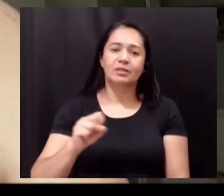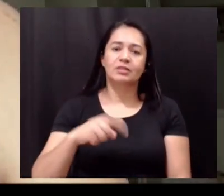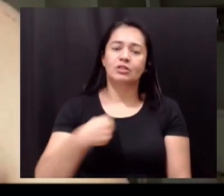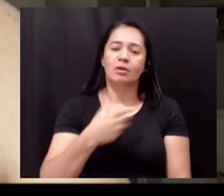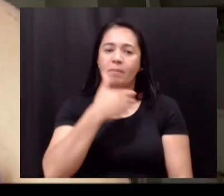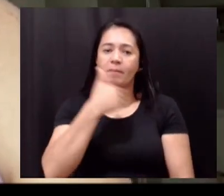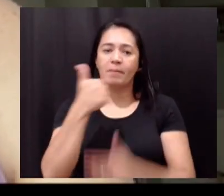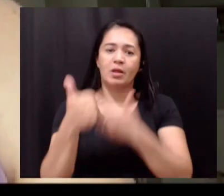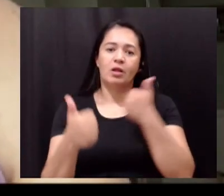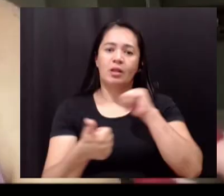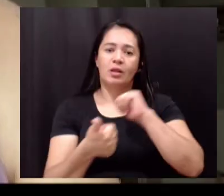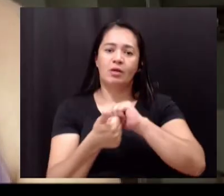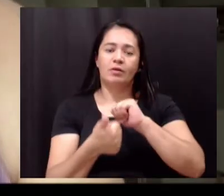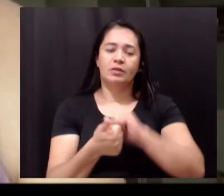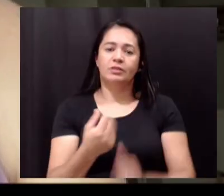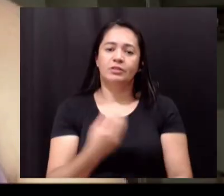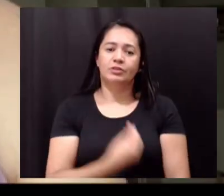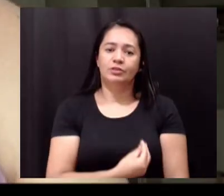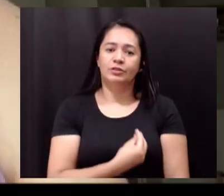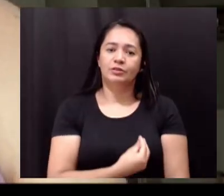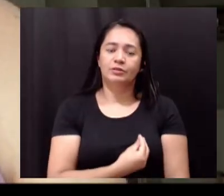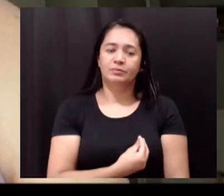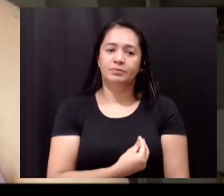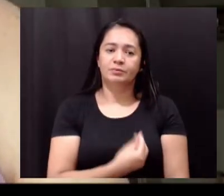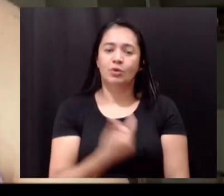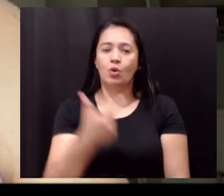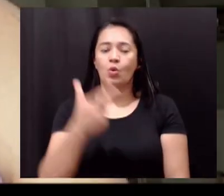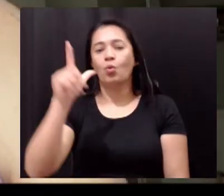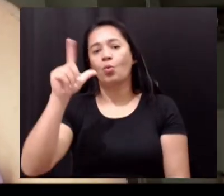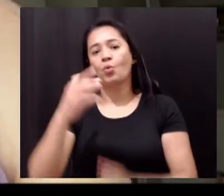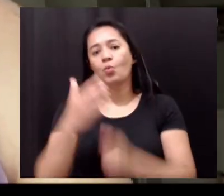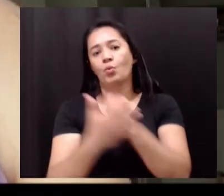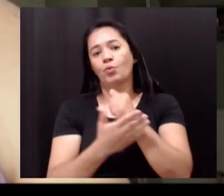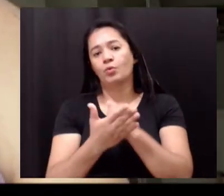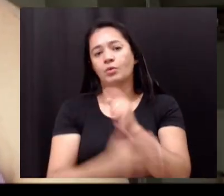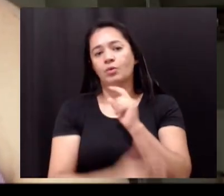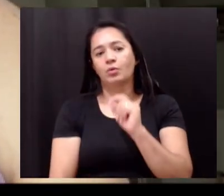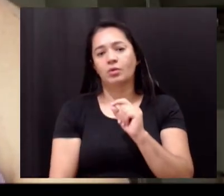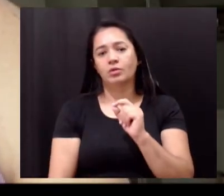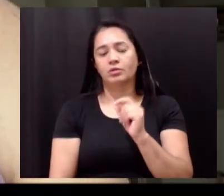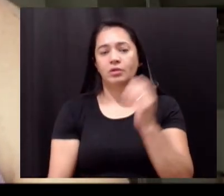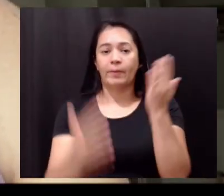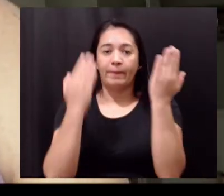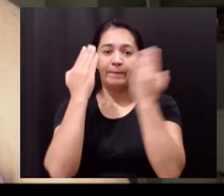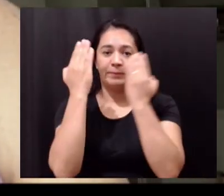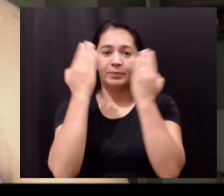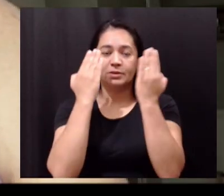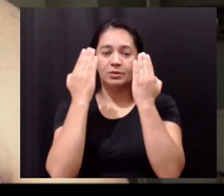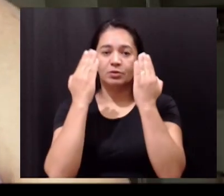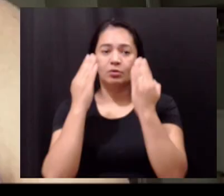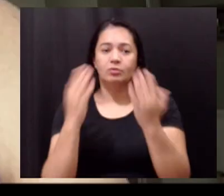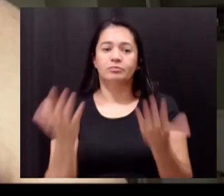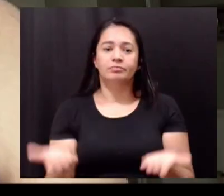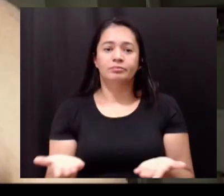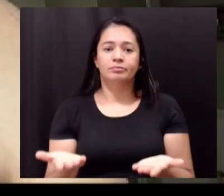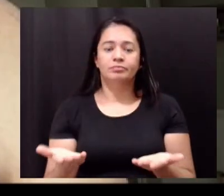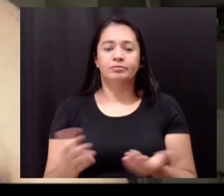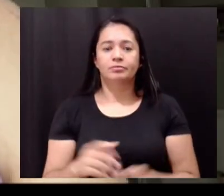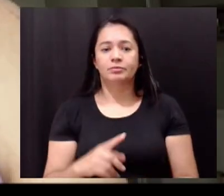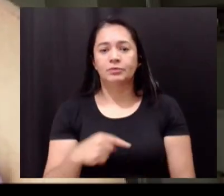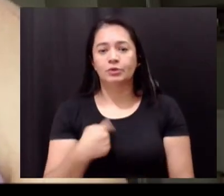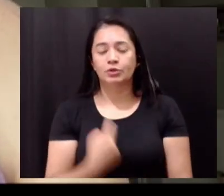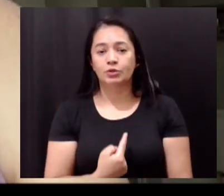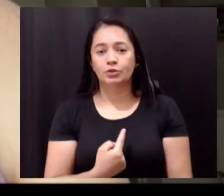dessas pacientes. Outro pilar seria a questão psicológica. Então, assim, a gente